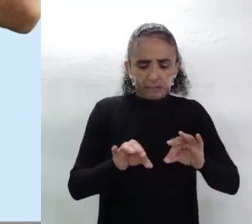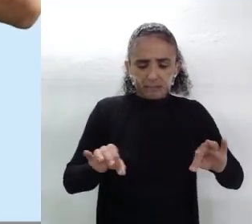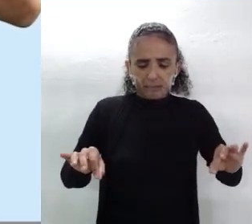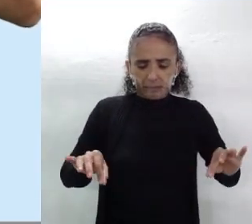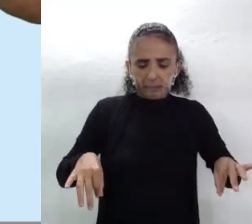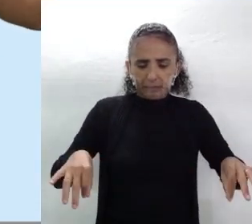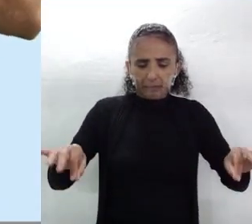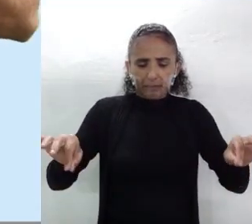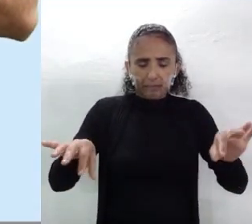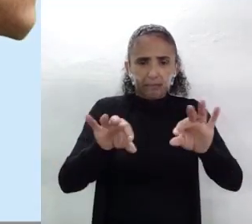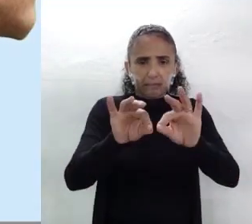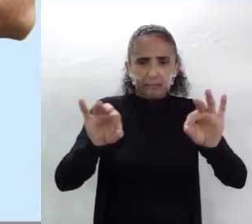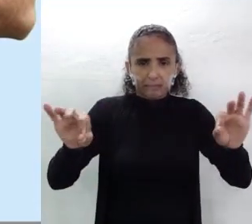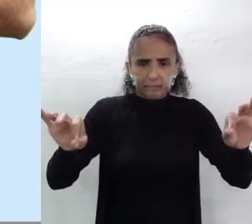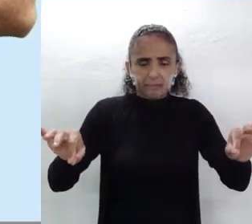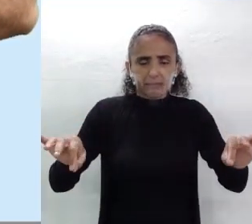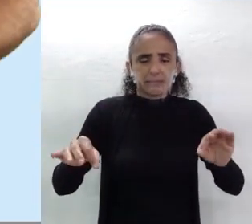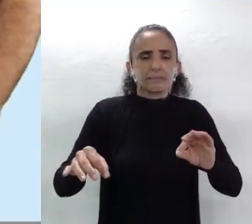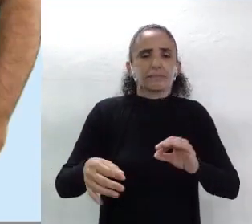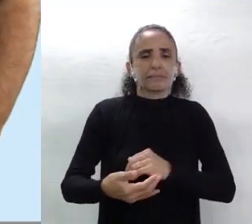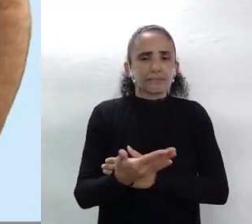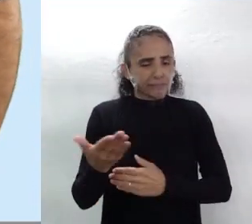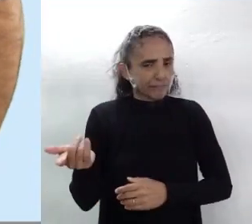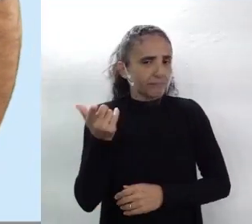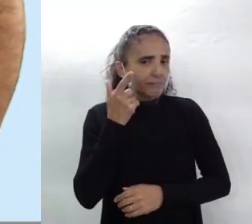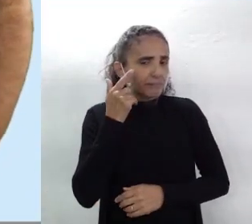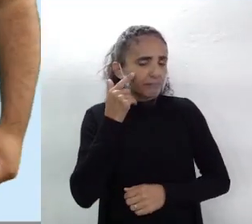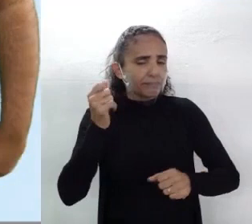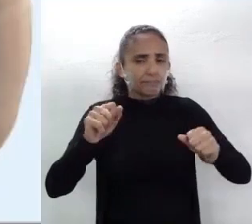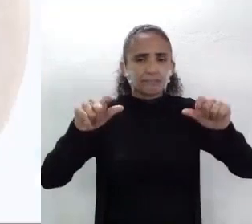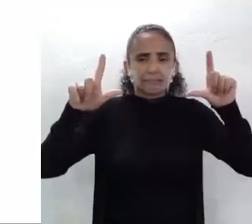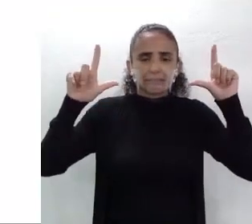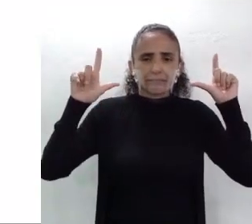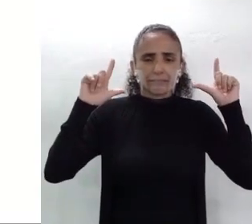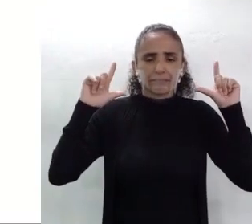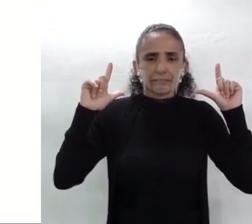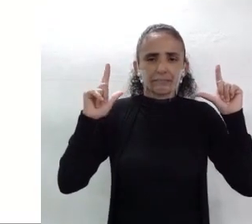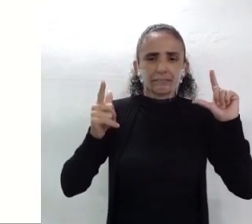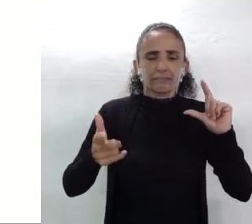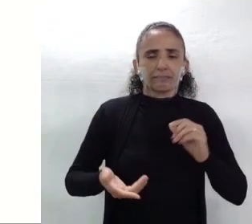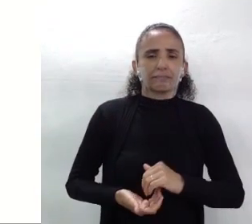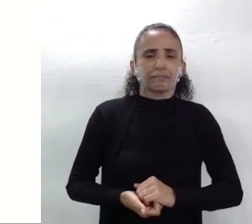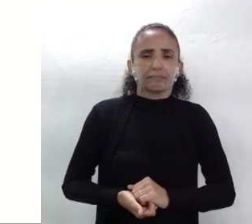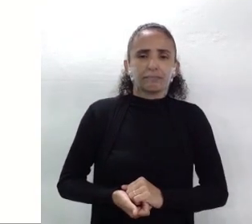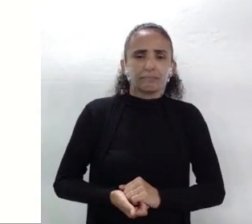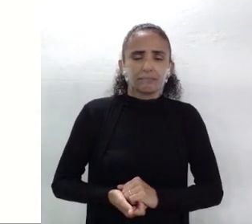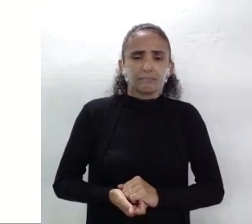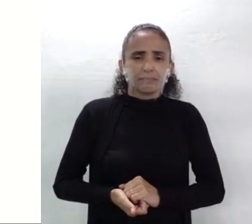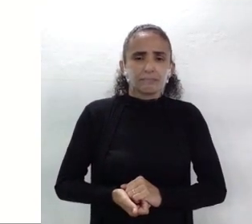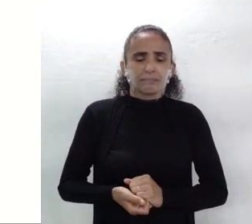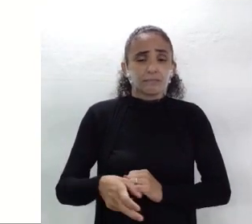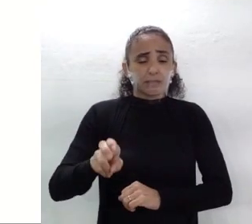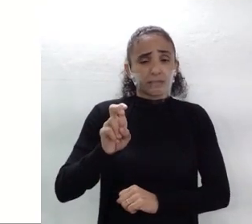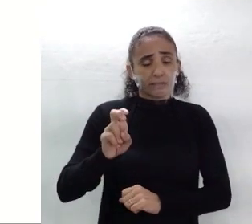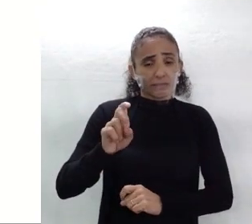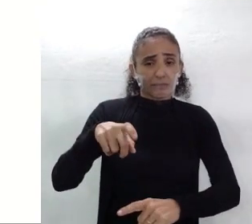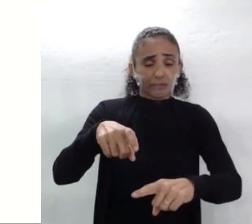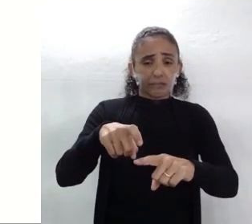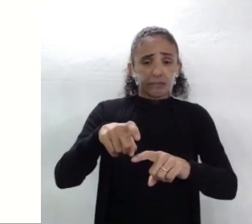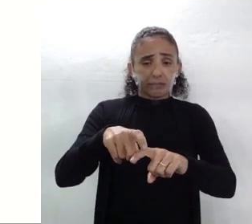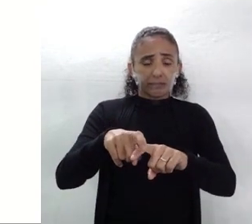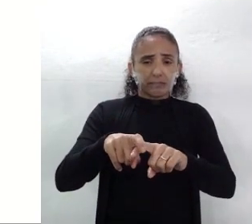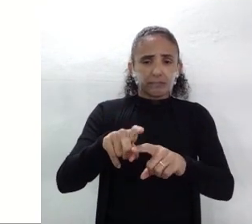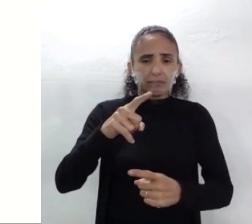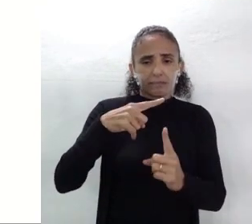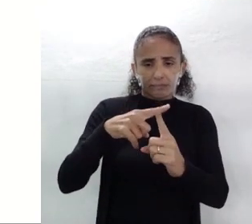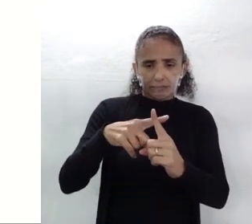perímetro, você vai somar os lados. Veja aí na tela de vocês o seguinte, ó. Então, ó, é 5x em cima e do lado